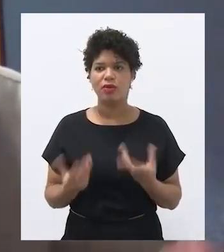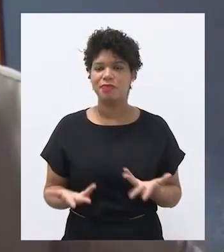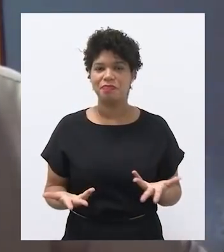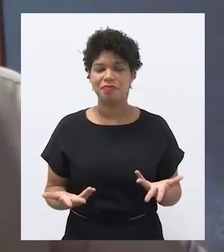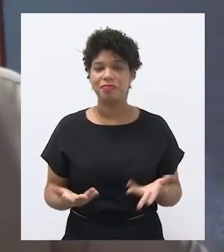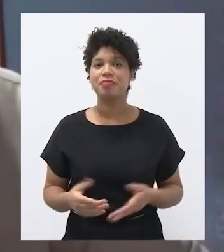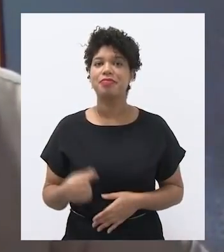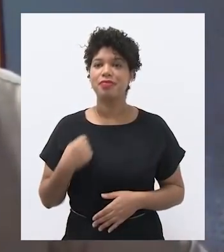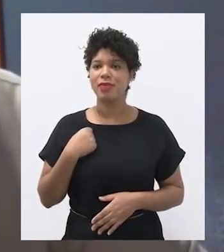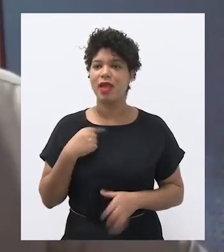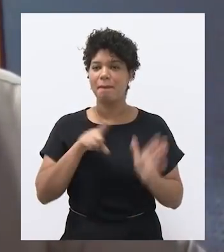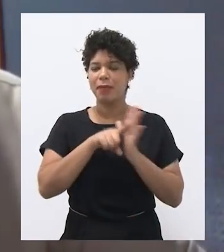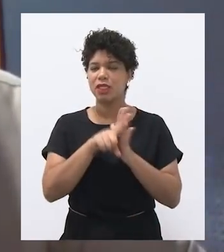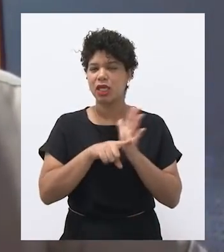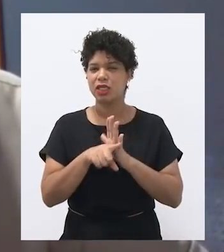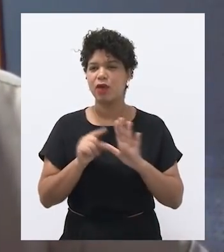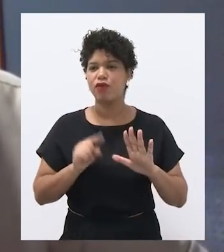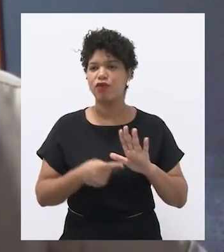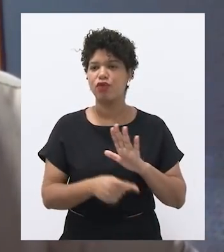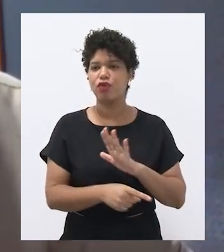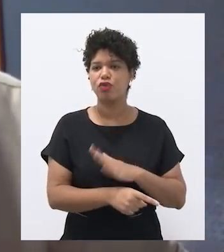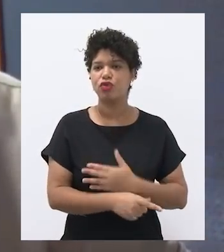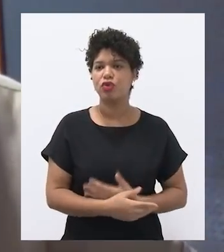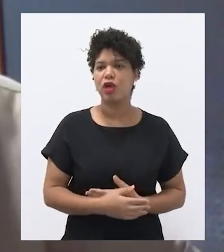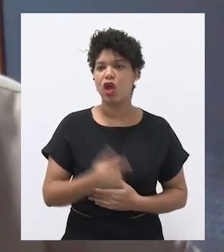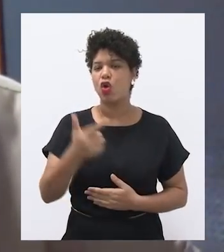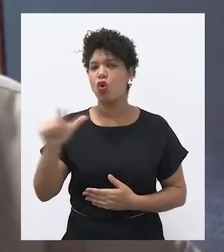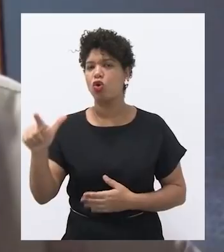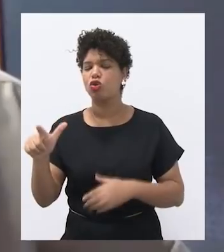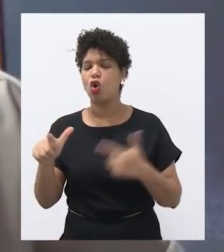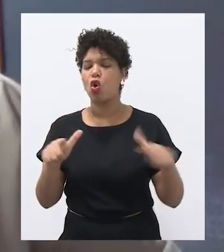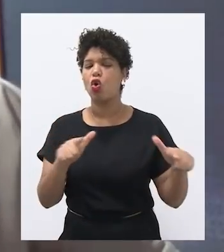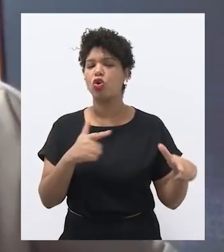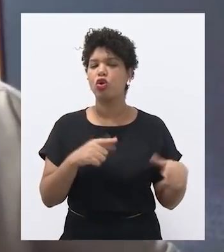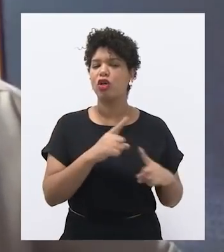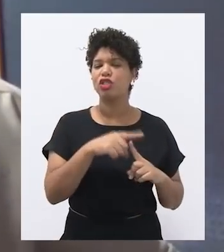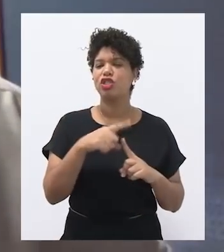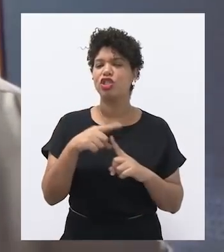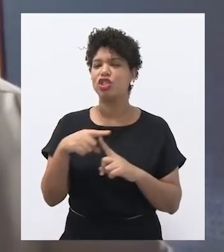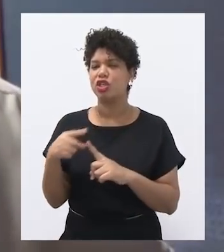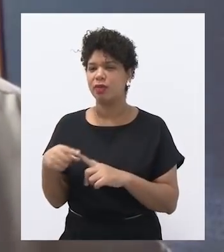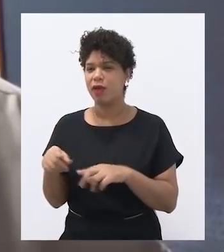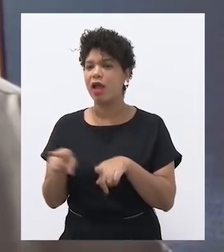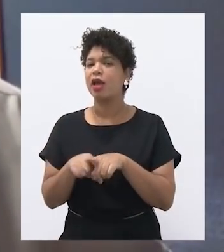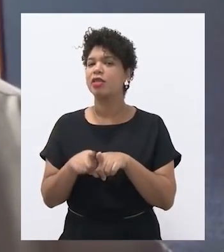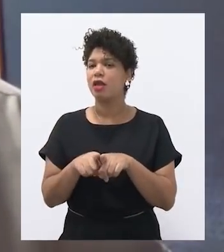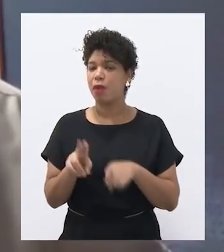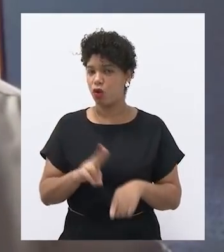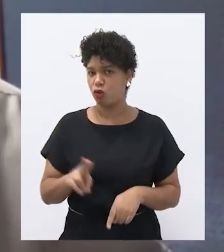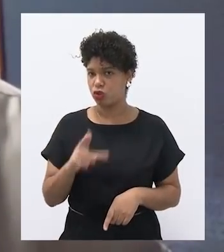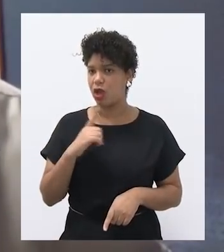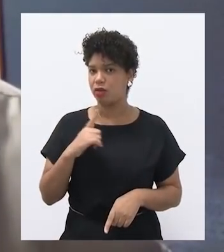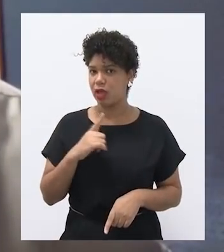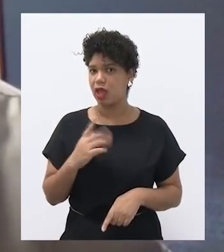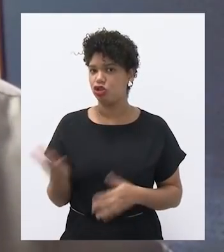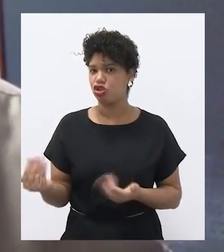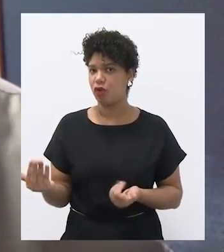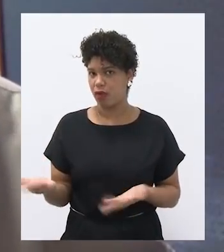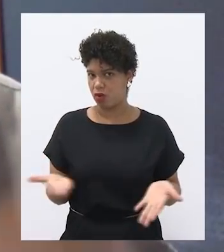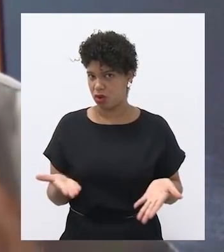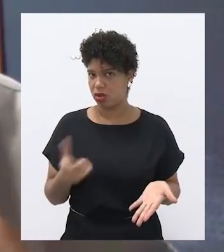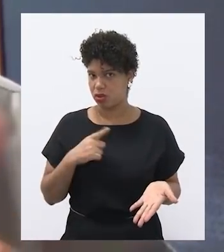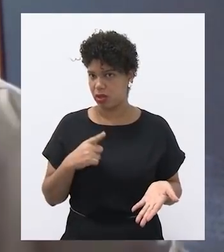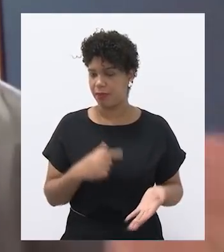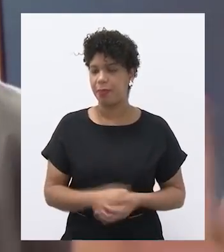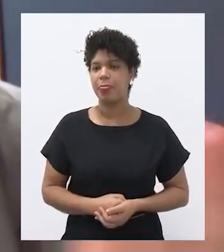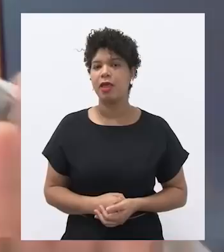aí eu comecei a mergulhar naquilo, e aí eu fui caminhando para outros tipos de recursos que também estão sendo muito utilizados pelos mais jovens.